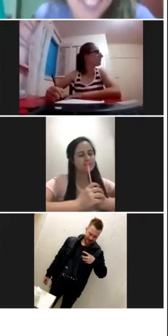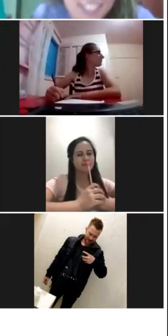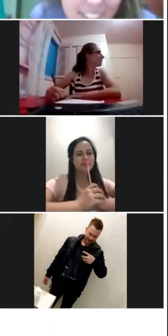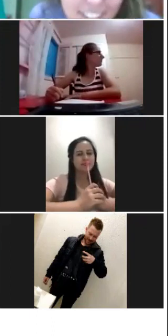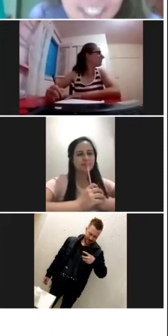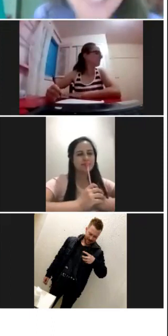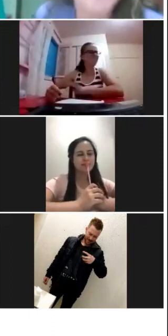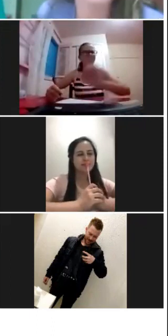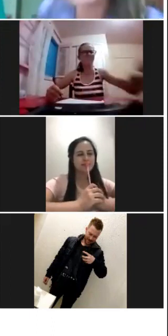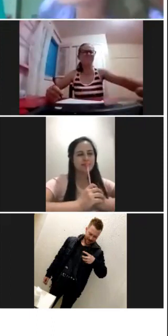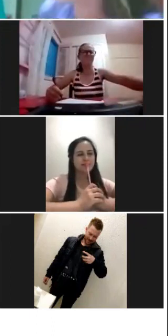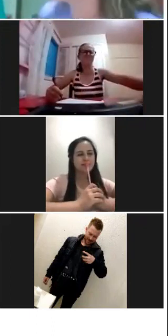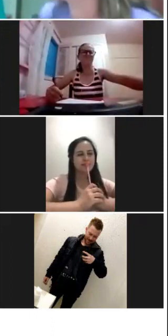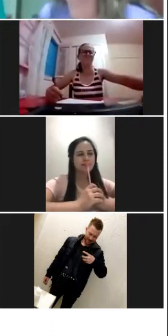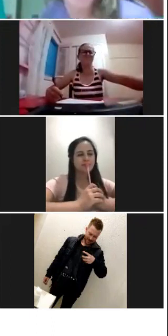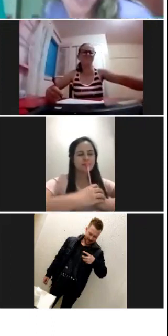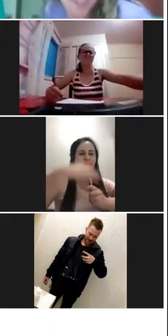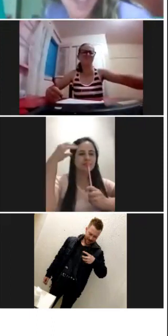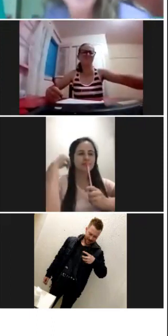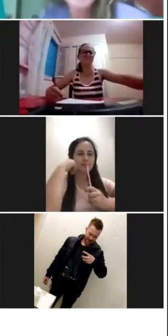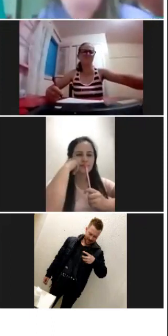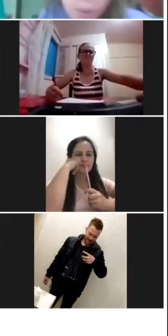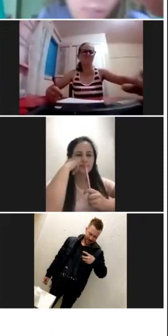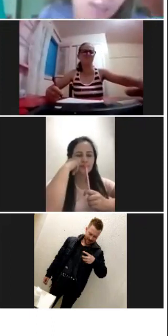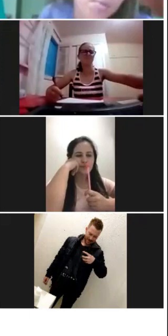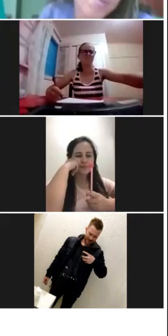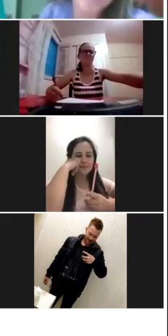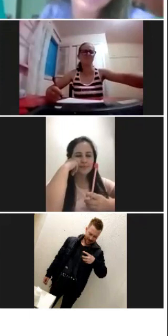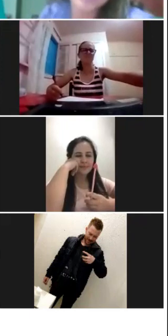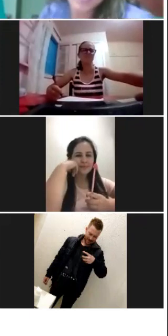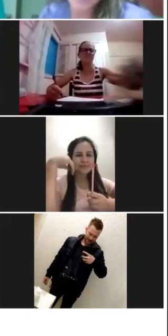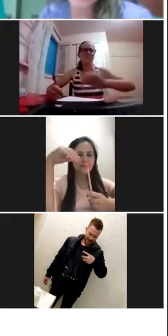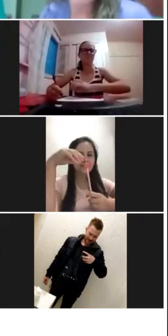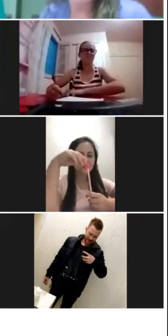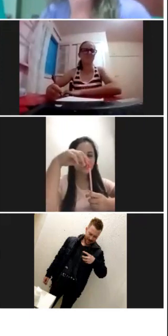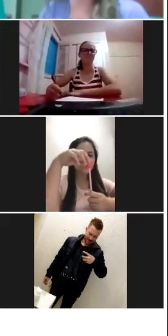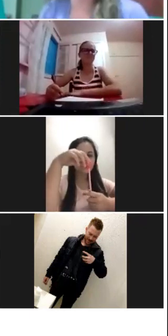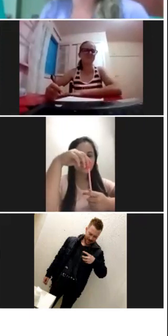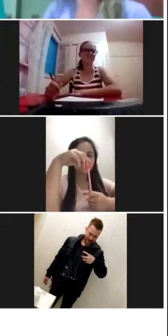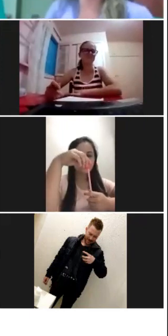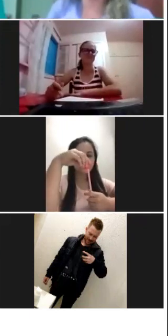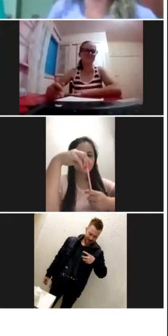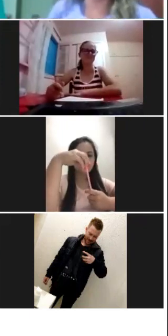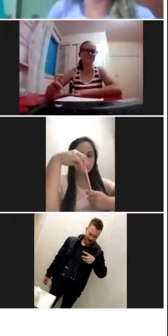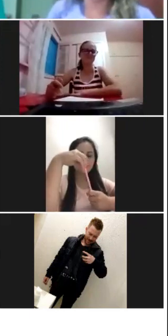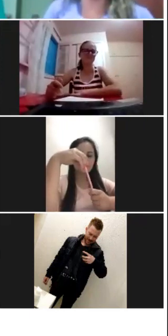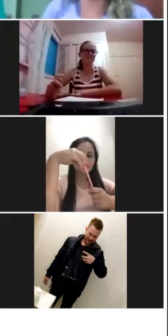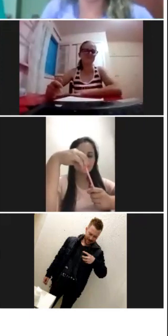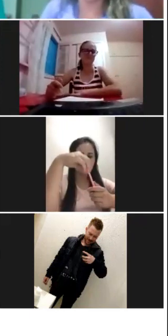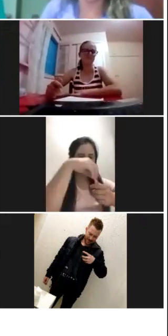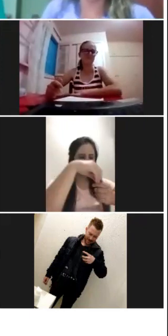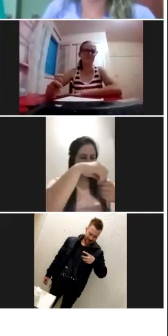Vou repensar nesse caso se vai ter prova ou não. Desculpa, professor, é que minha mãe estava mandando mensagem. É, sempre é esse